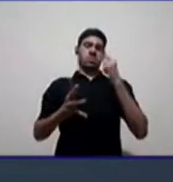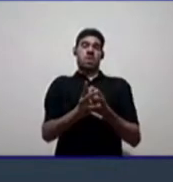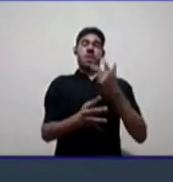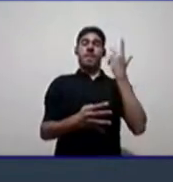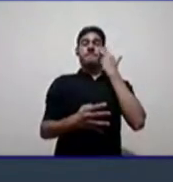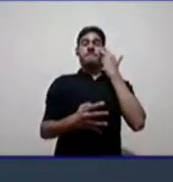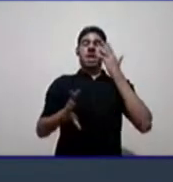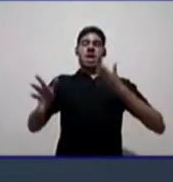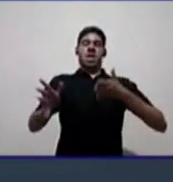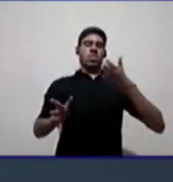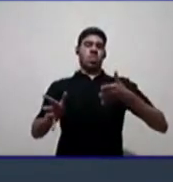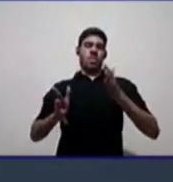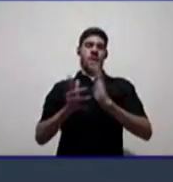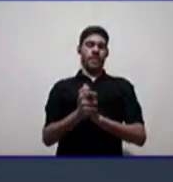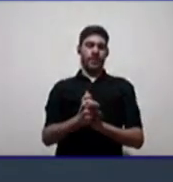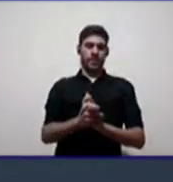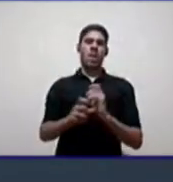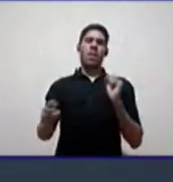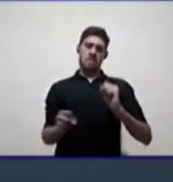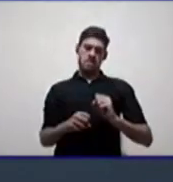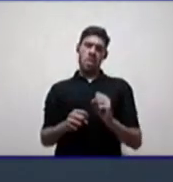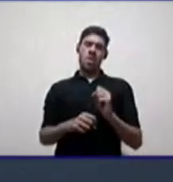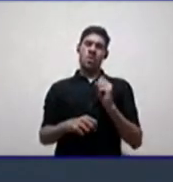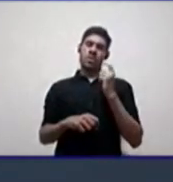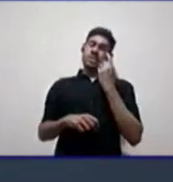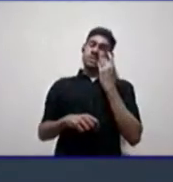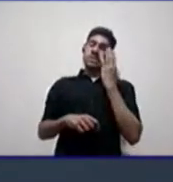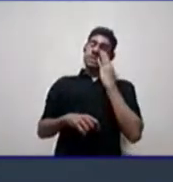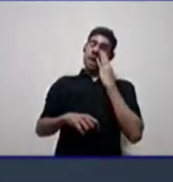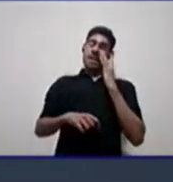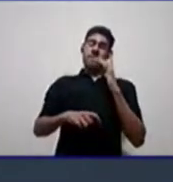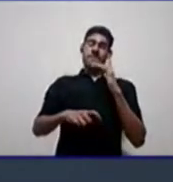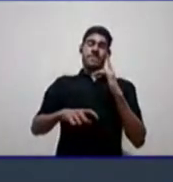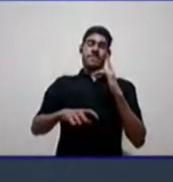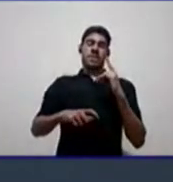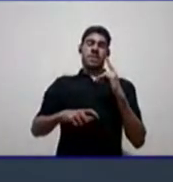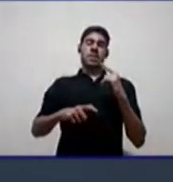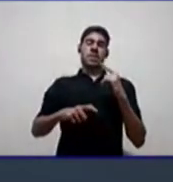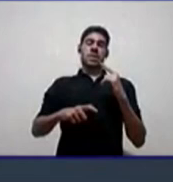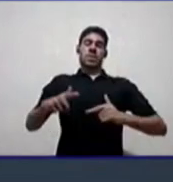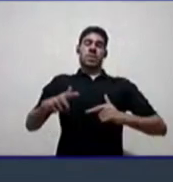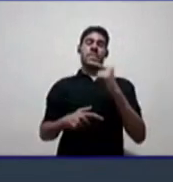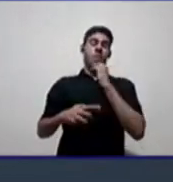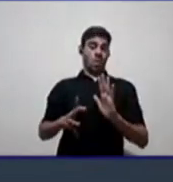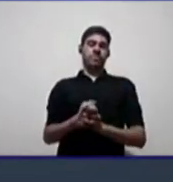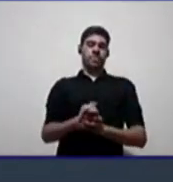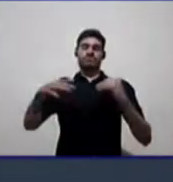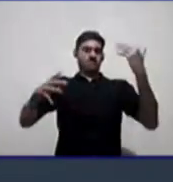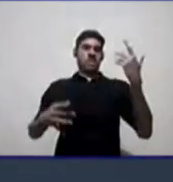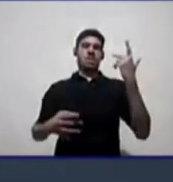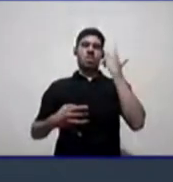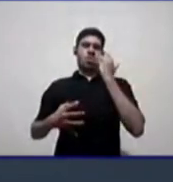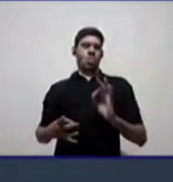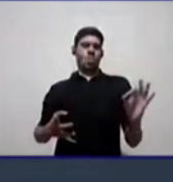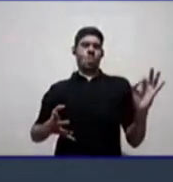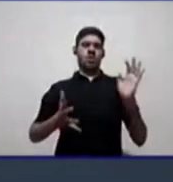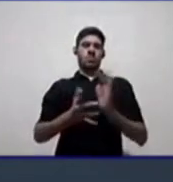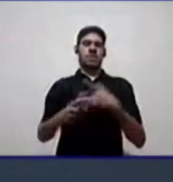normais, para aqueles que ela pode prever. Obra do homem, ela está sujeita, como todas as coisas humanas,